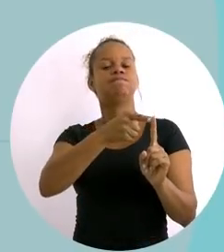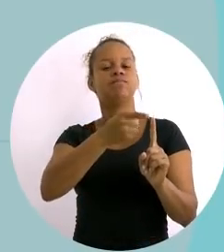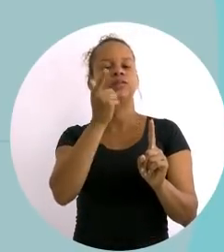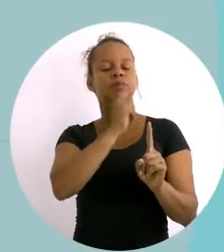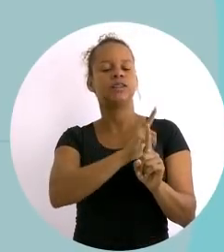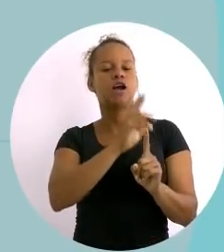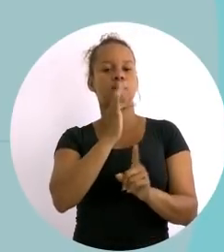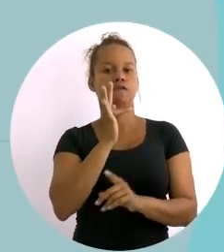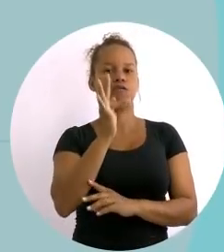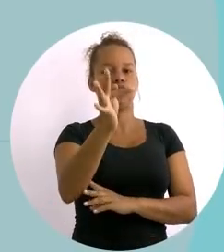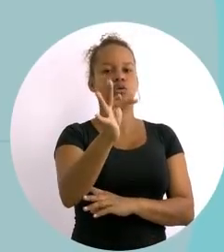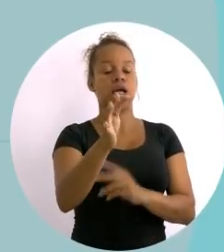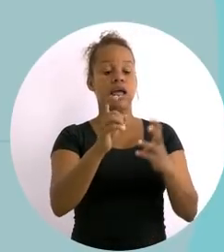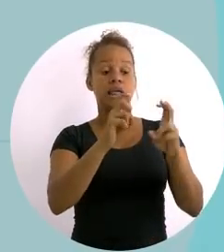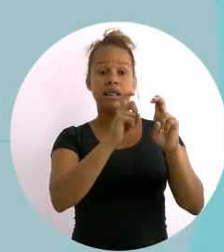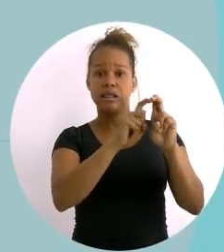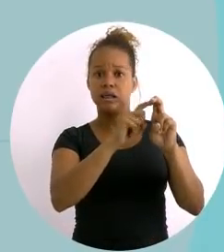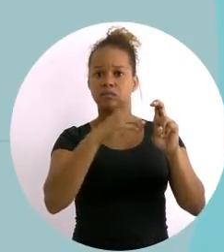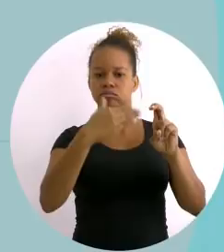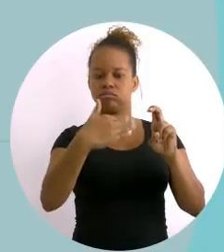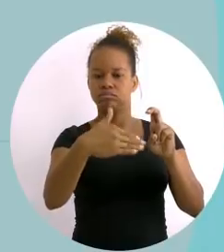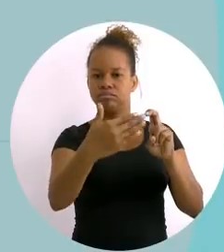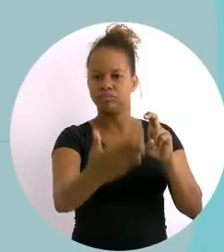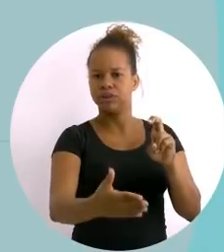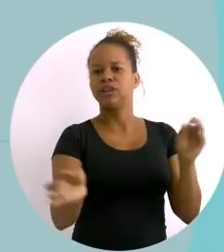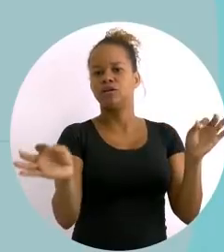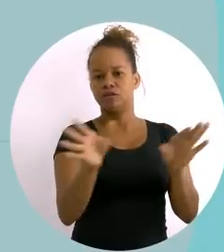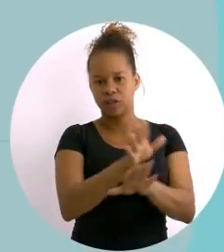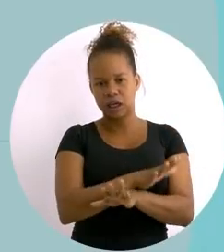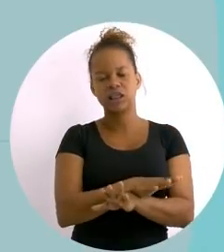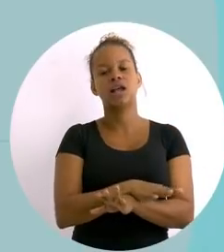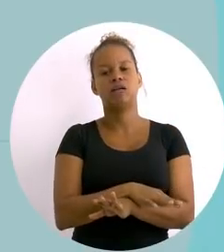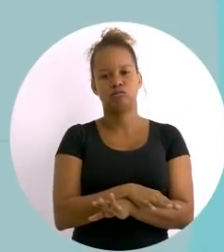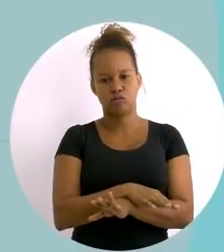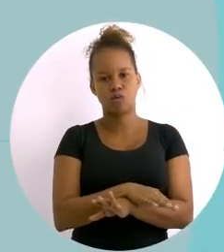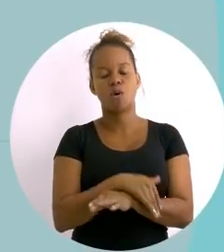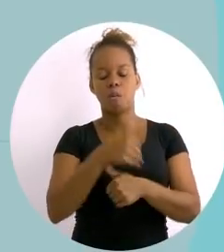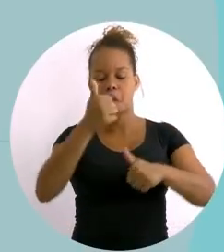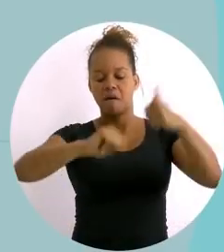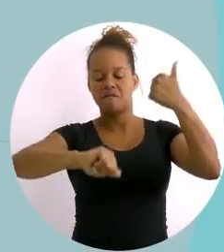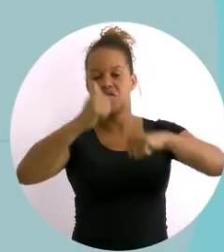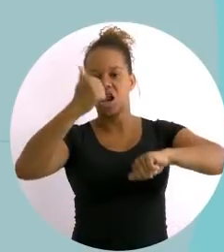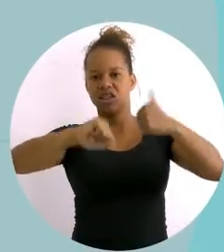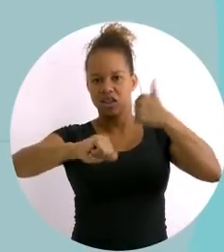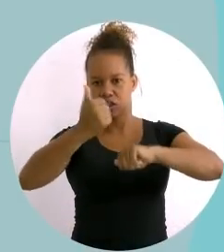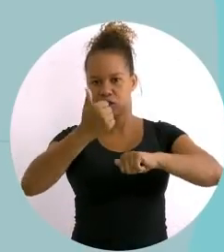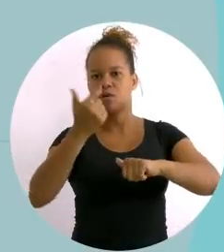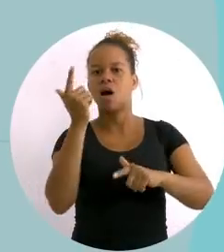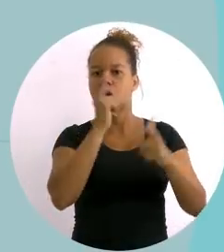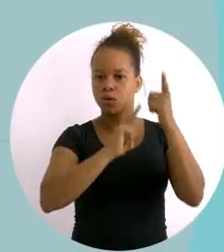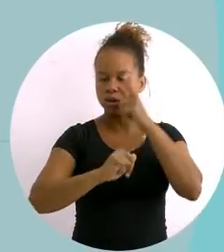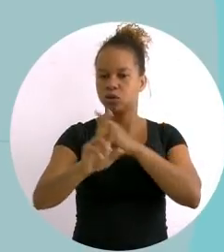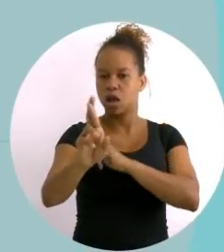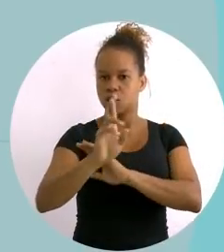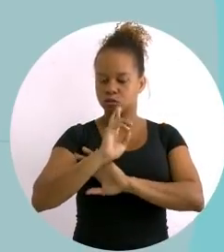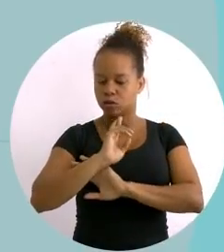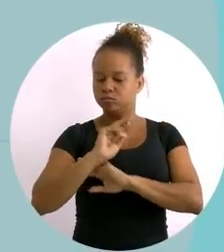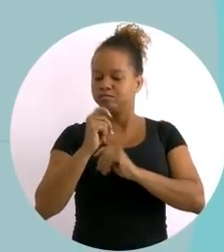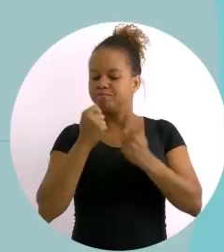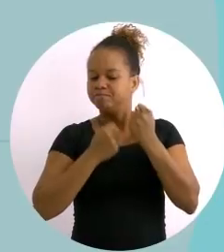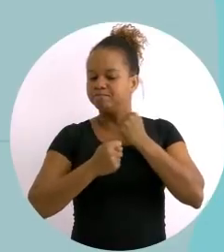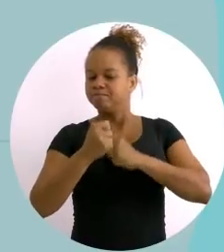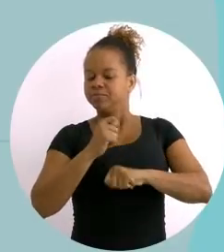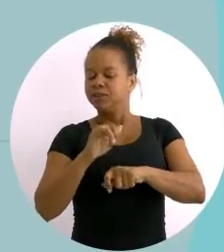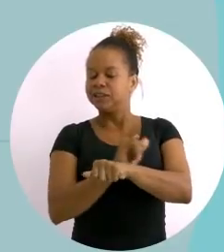futuro, esses 5 passos serão finalizados com uma avaliação. Alcançamos o resultado esperado com a